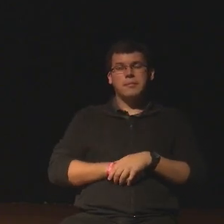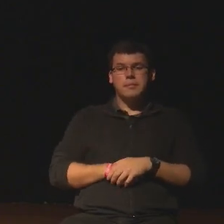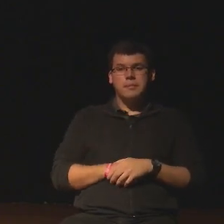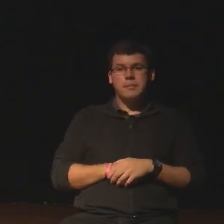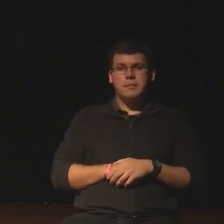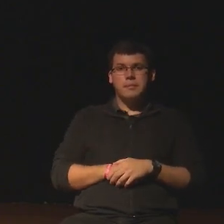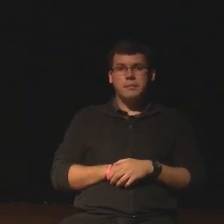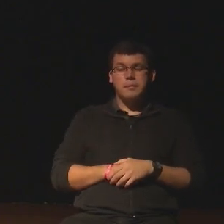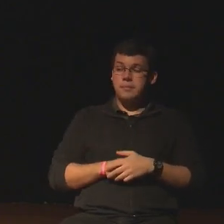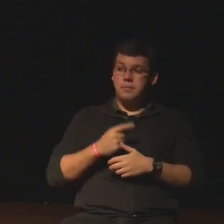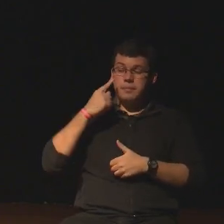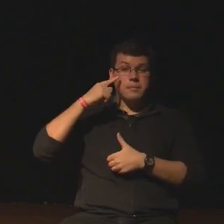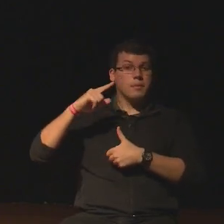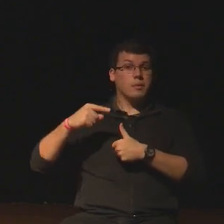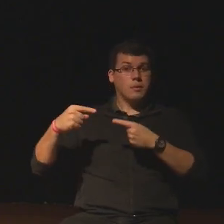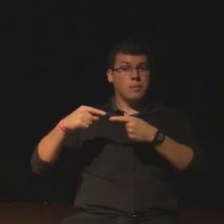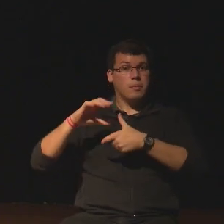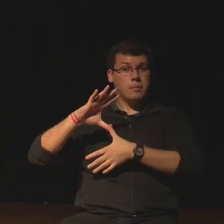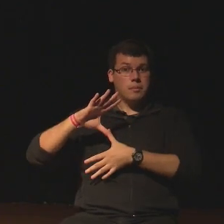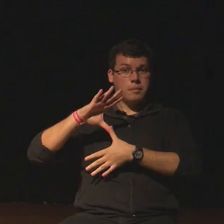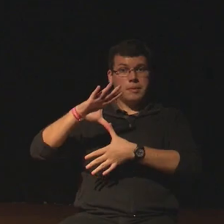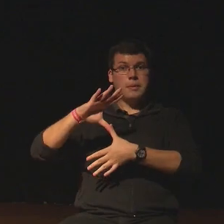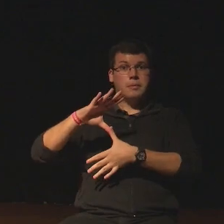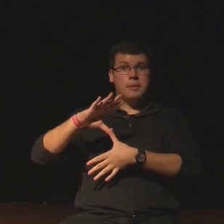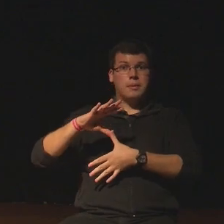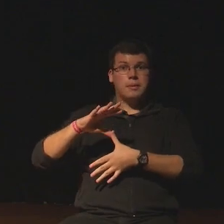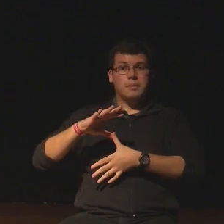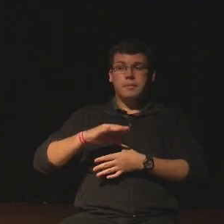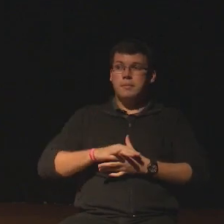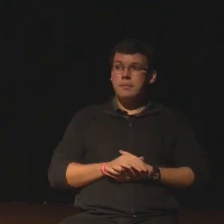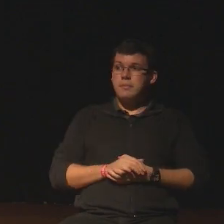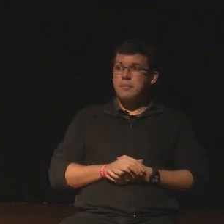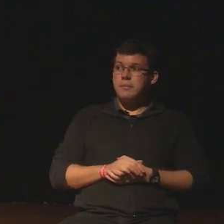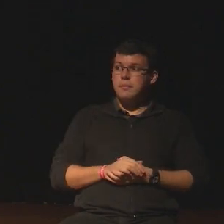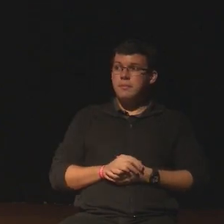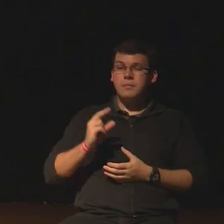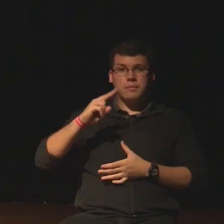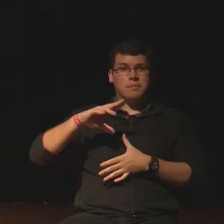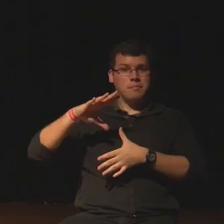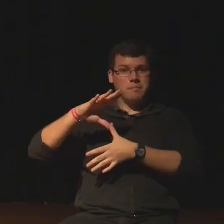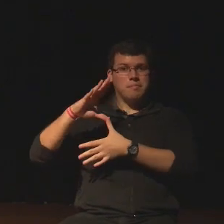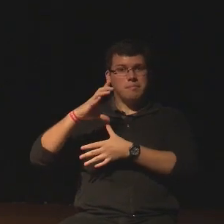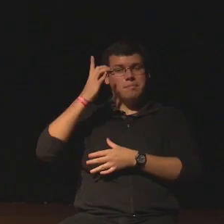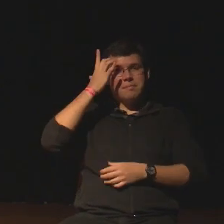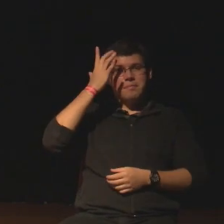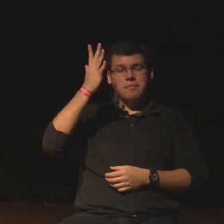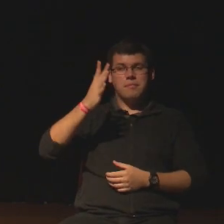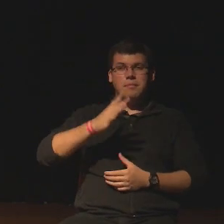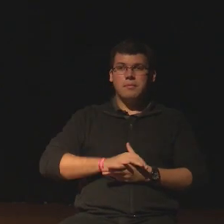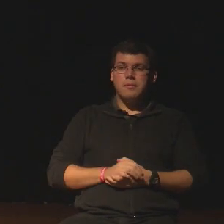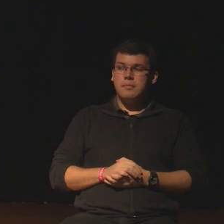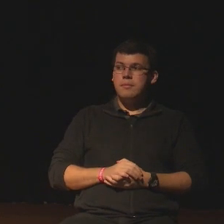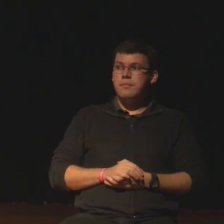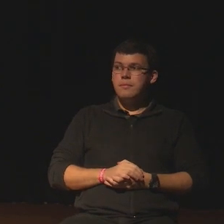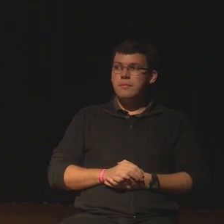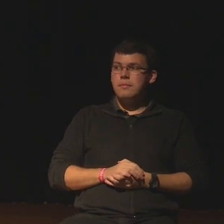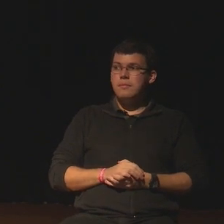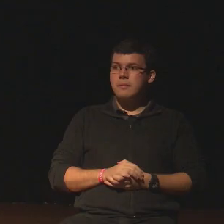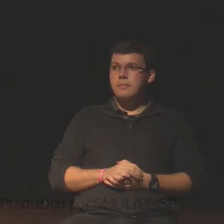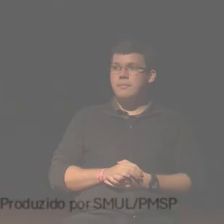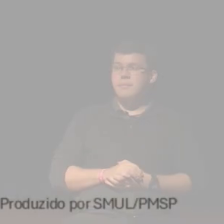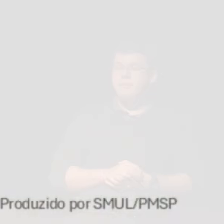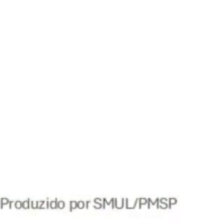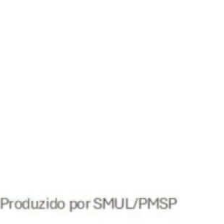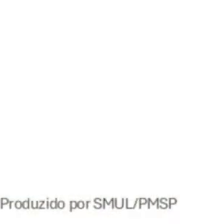Esse é um mapa de meio físico, então a gente consegue... Eu vou usar esse mapa que é um pouquinho mais fácil, sem perder um pouco a nossa área, que